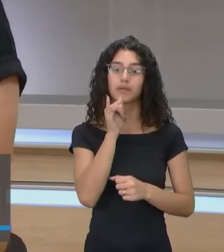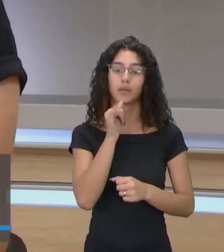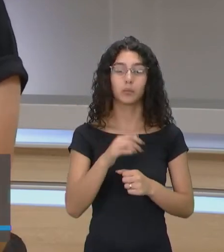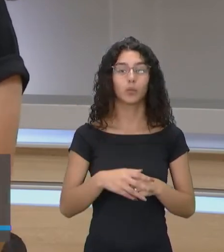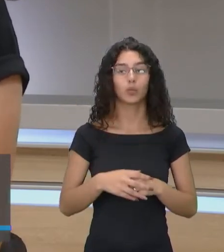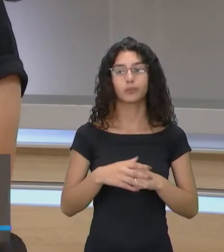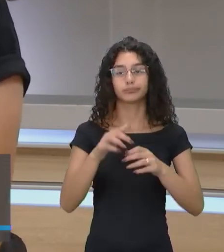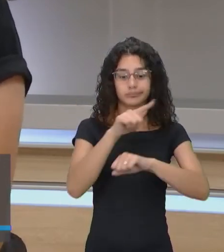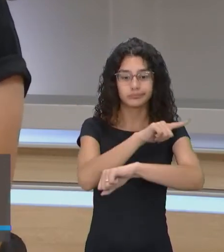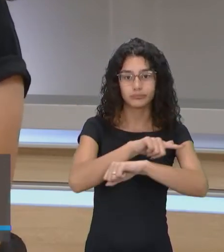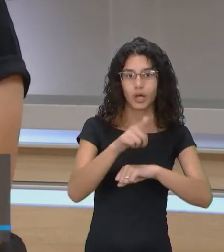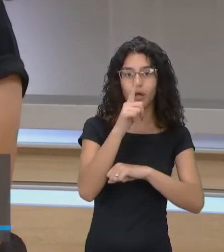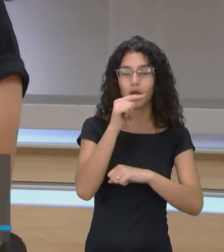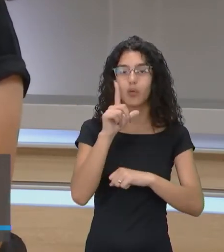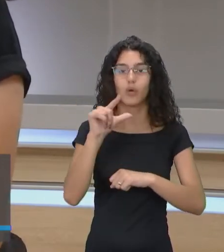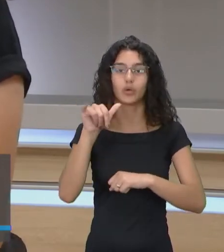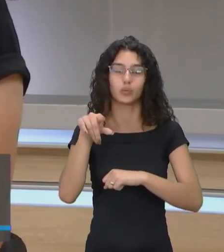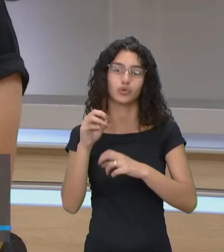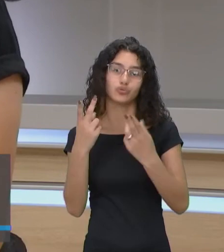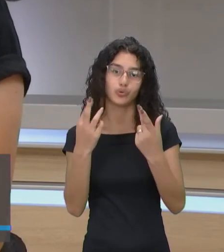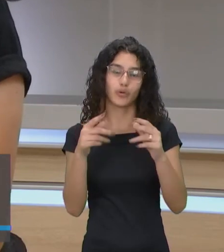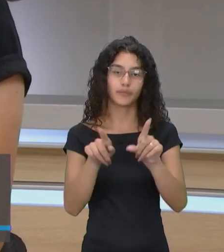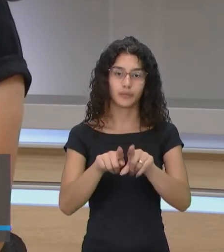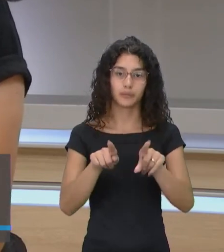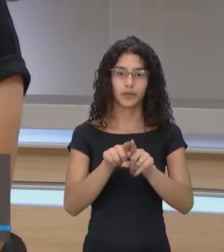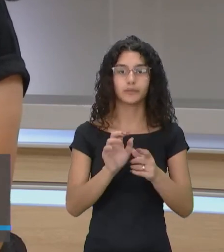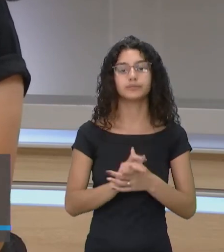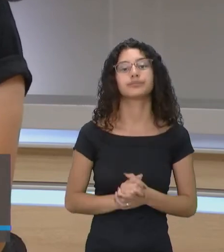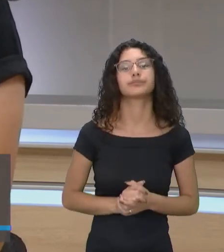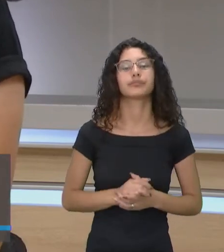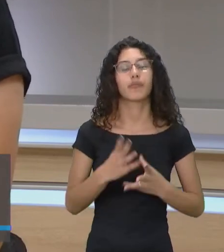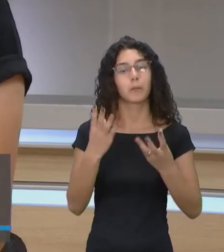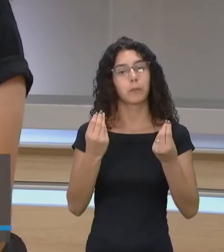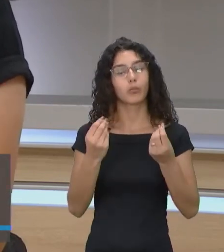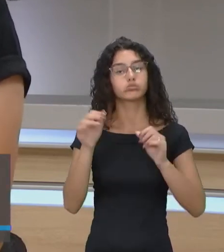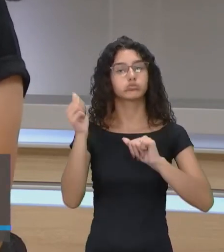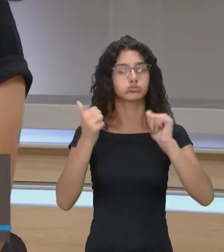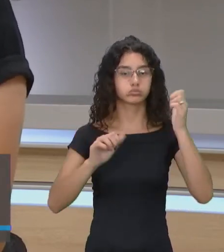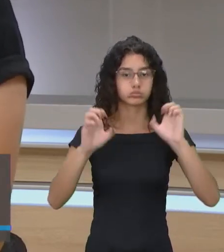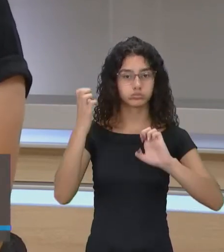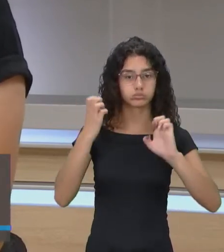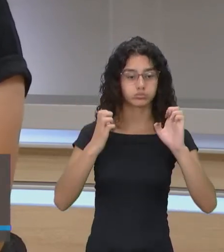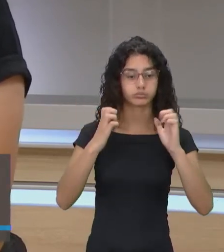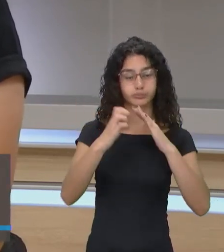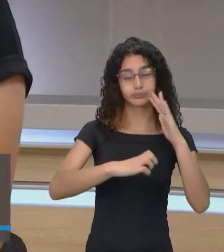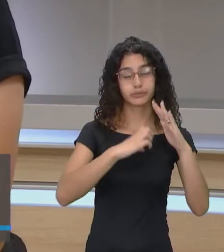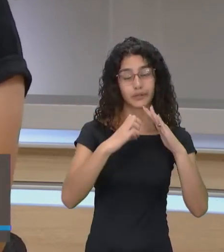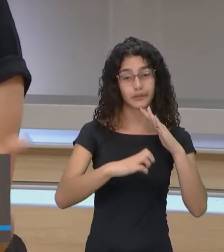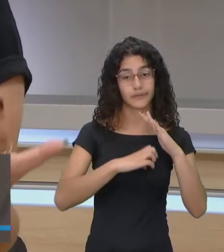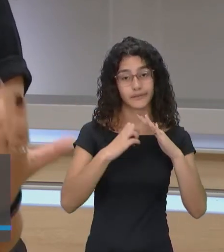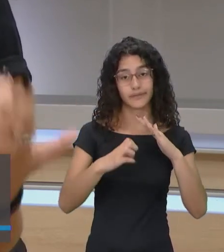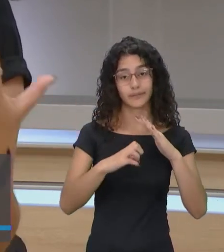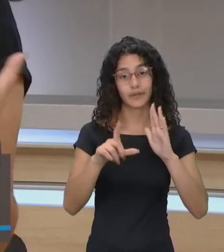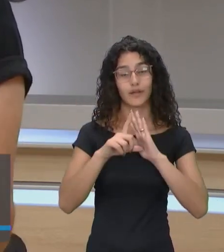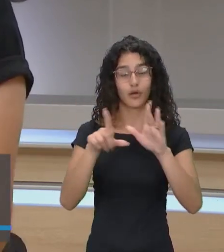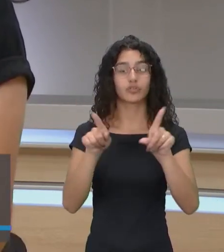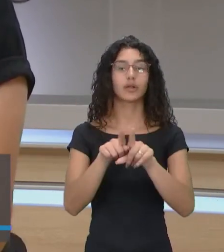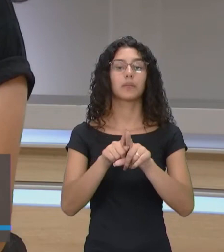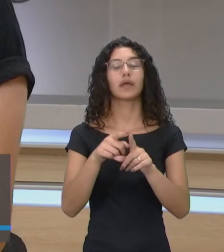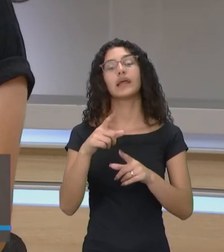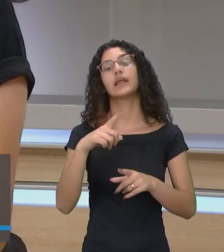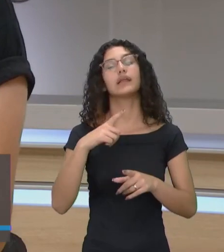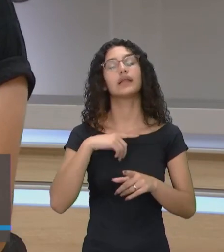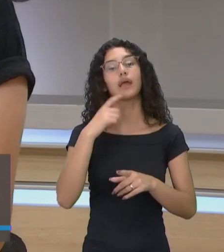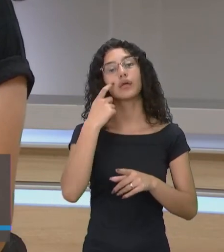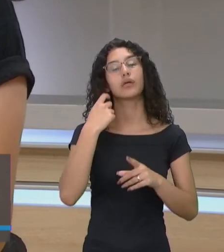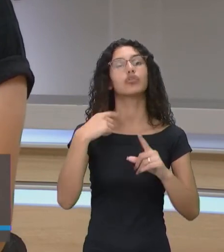essa água. E o lixo é a mesma coisa. Muitas empresas, enfim, comércios, eles também têm ali um